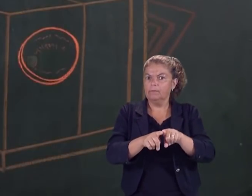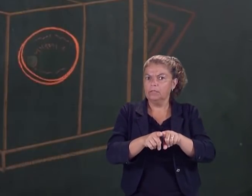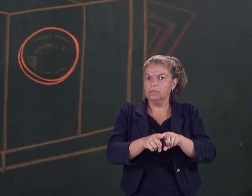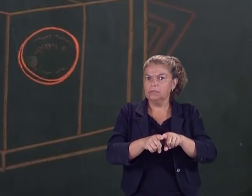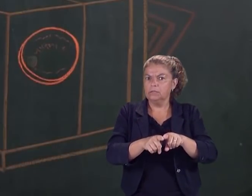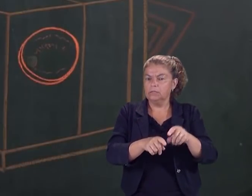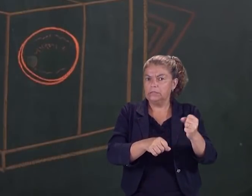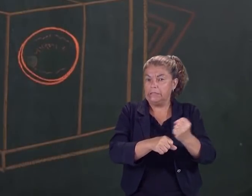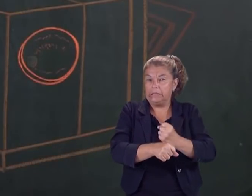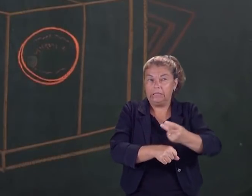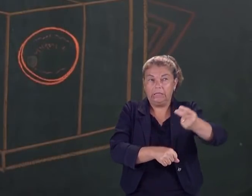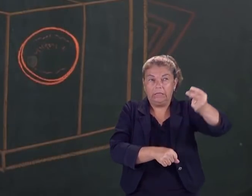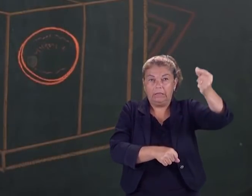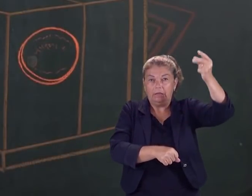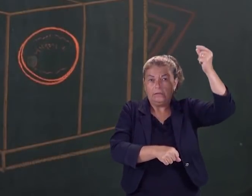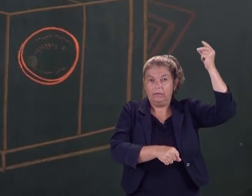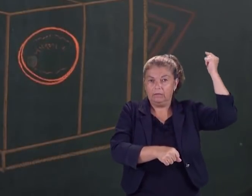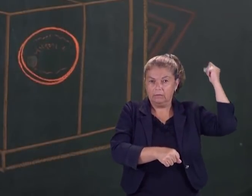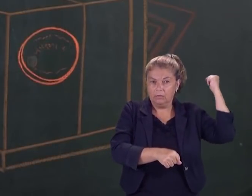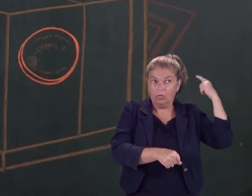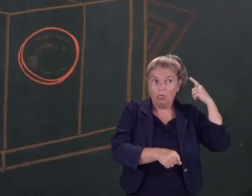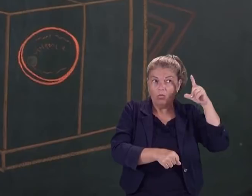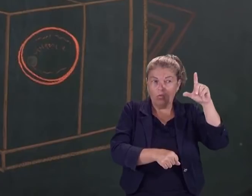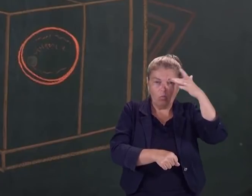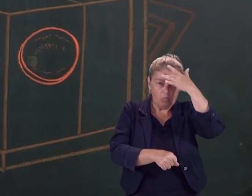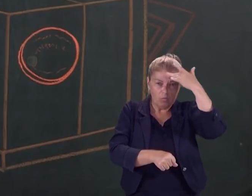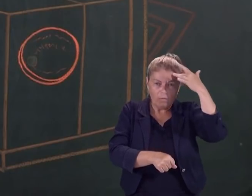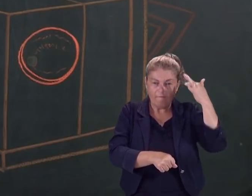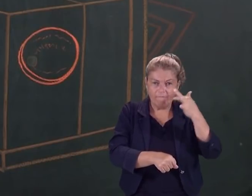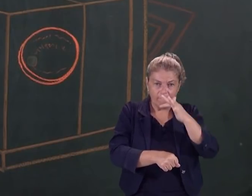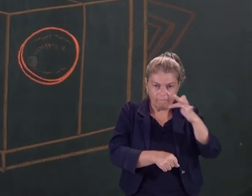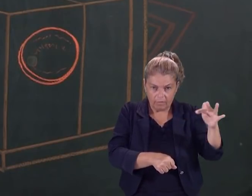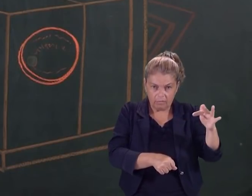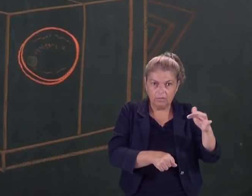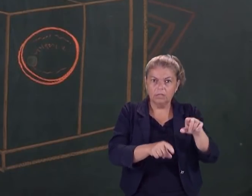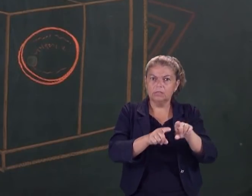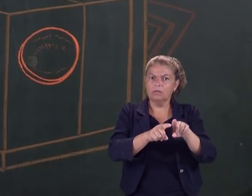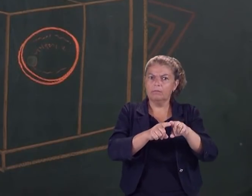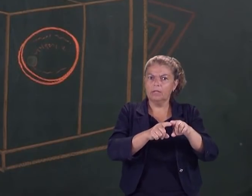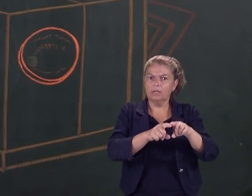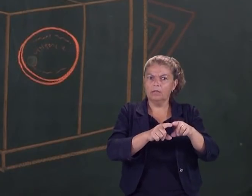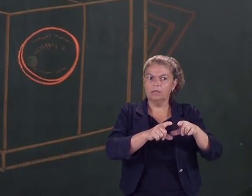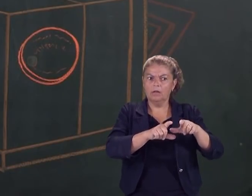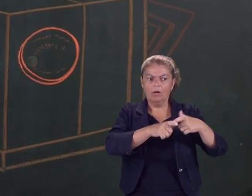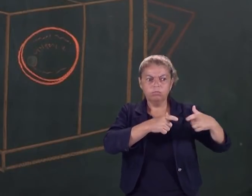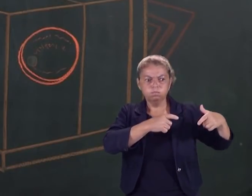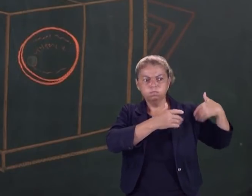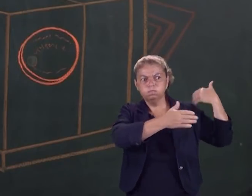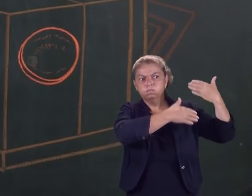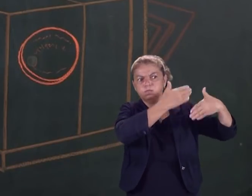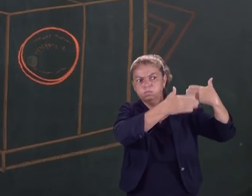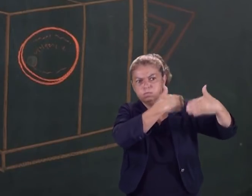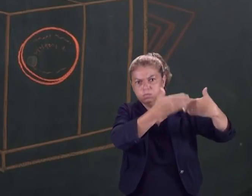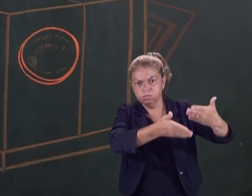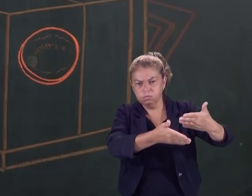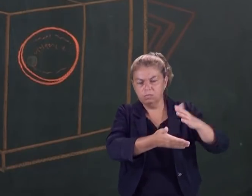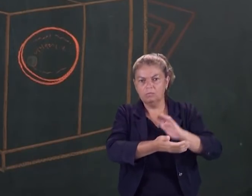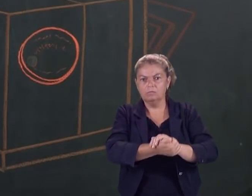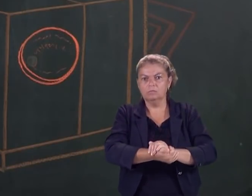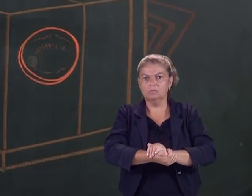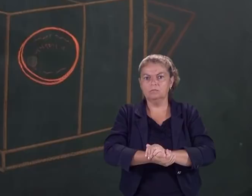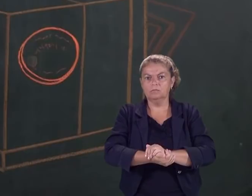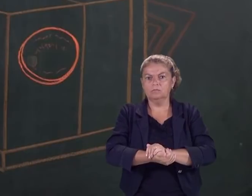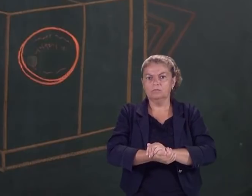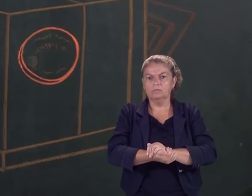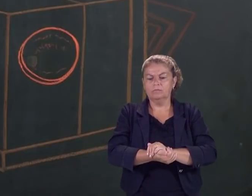década depois, mais ou menos, um outro francês que trabalhou desenvolvendo a técnica da heliografia foi o Daguerre, que desenvolveu o